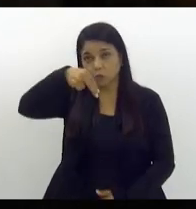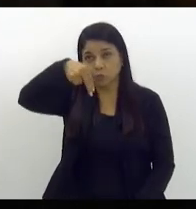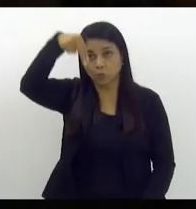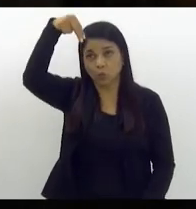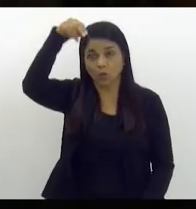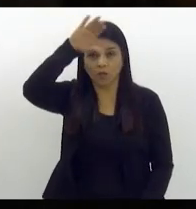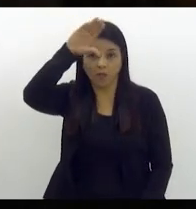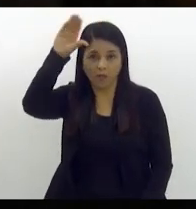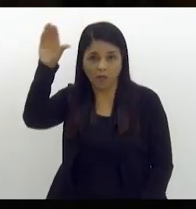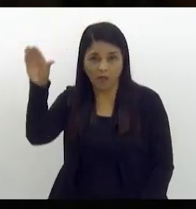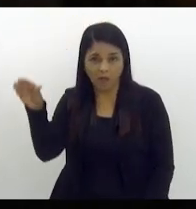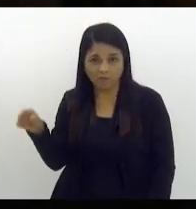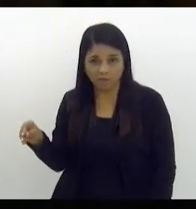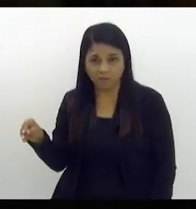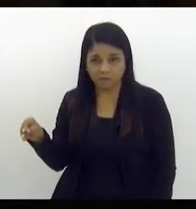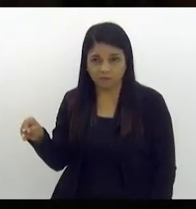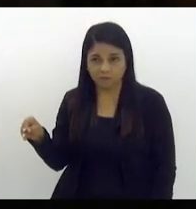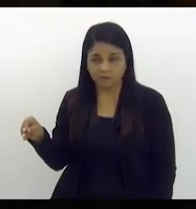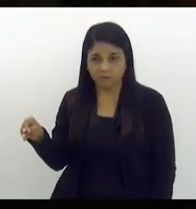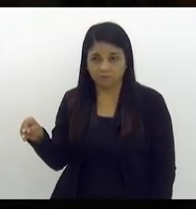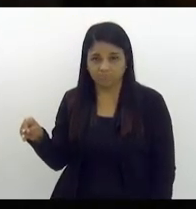África.